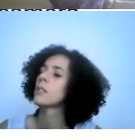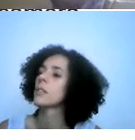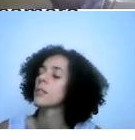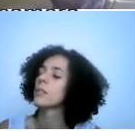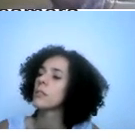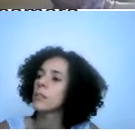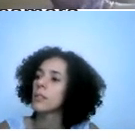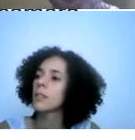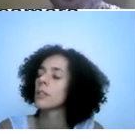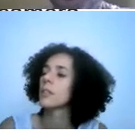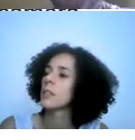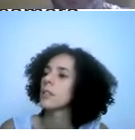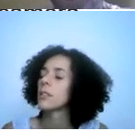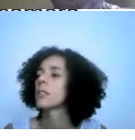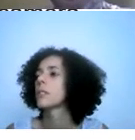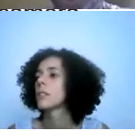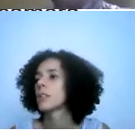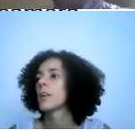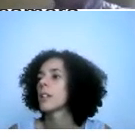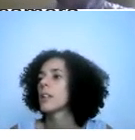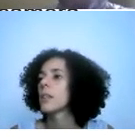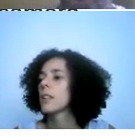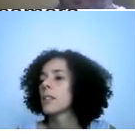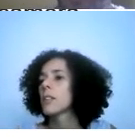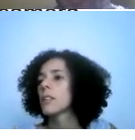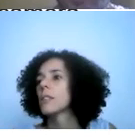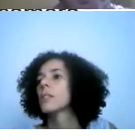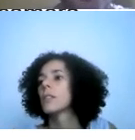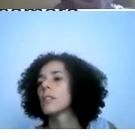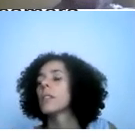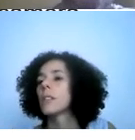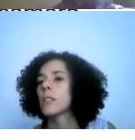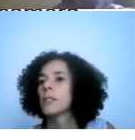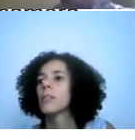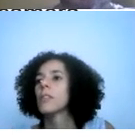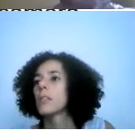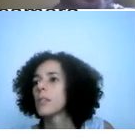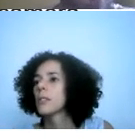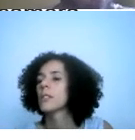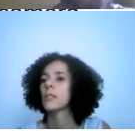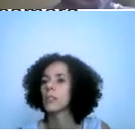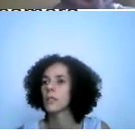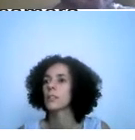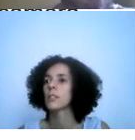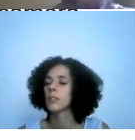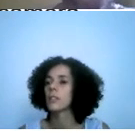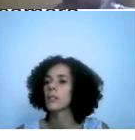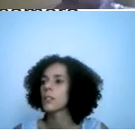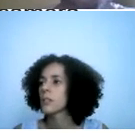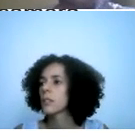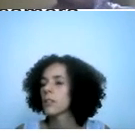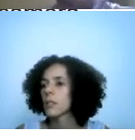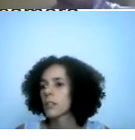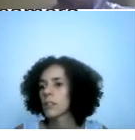com 116 espécies. Então, é um impacto grande que esse bioma pode estar sofrendo dentro de unidades